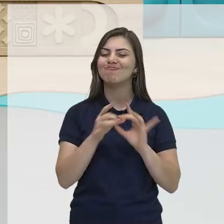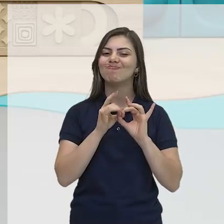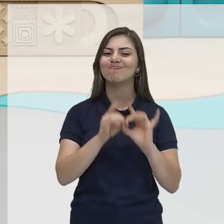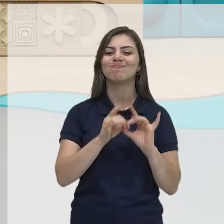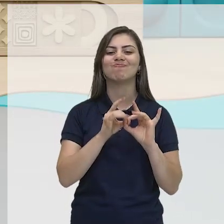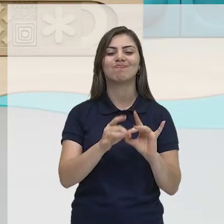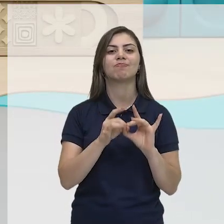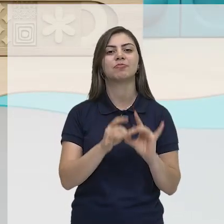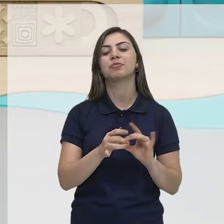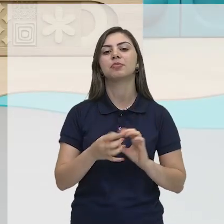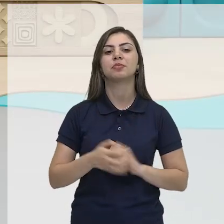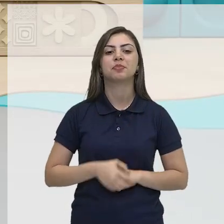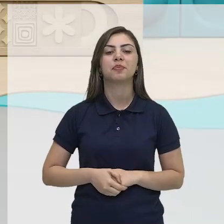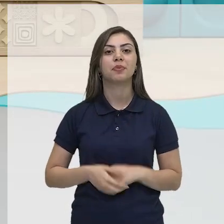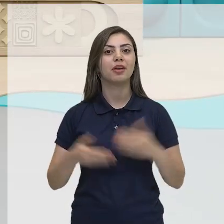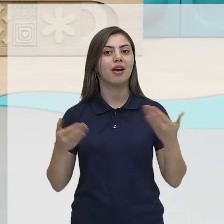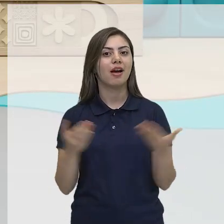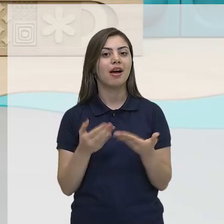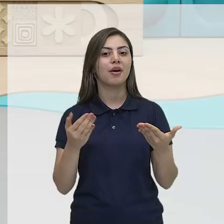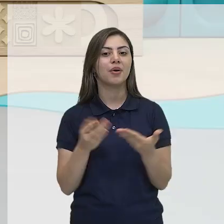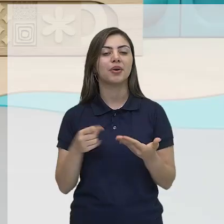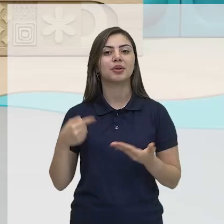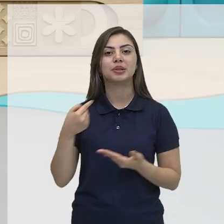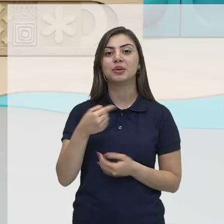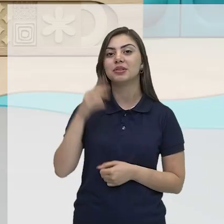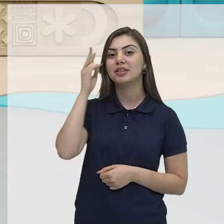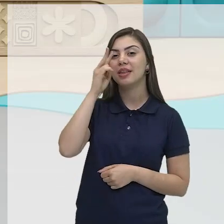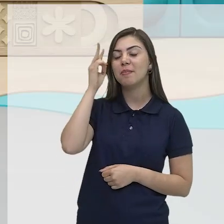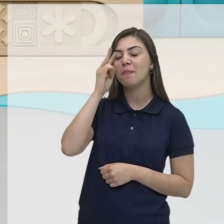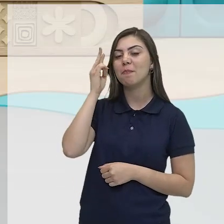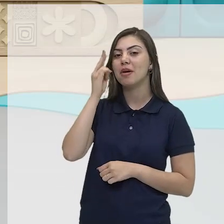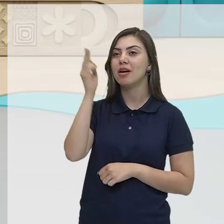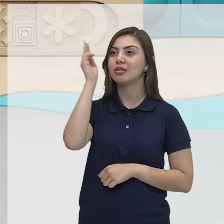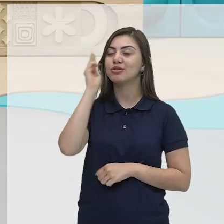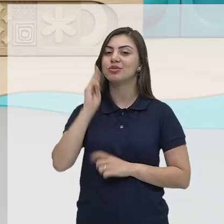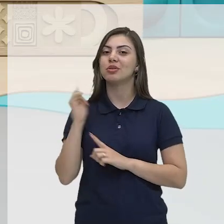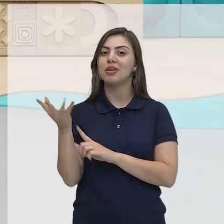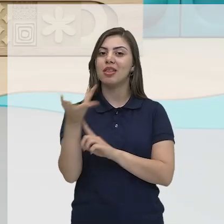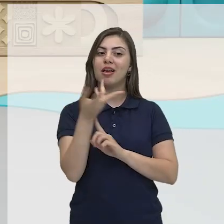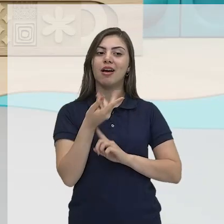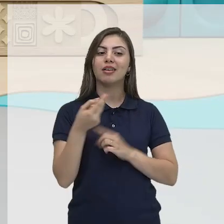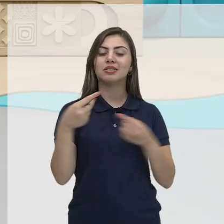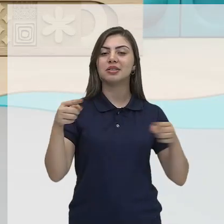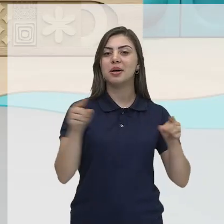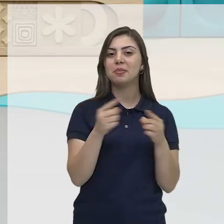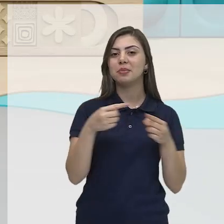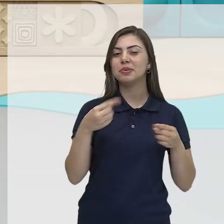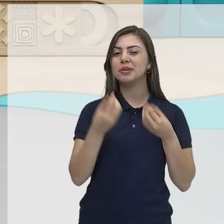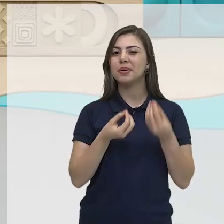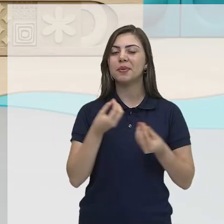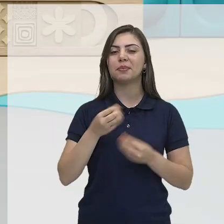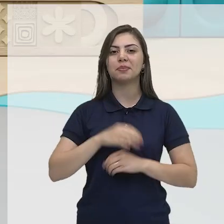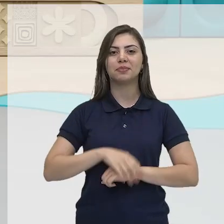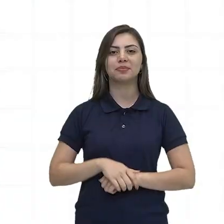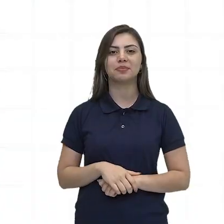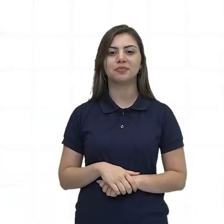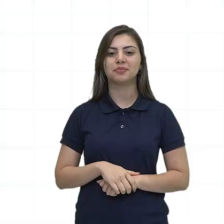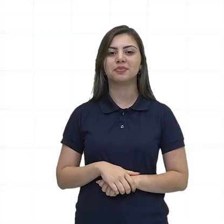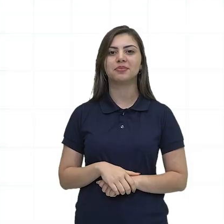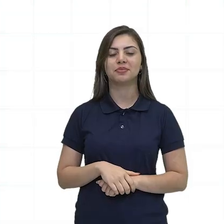vai viajar um pouquinho na história da arte e da música para entender como a música se compõe.